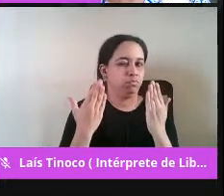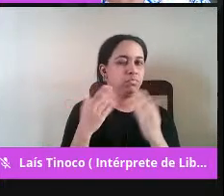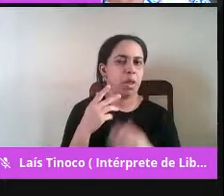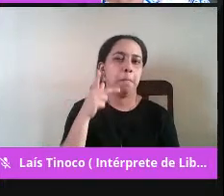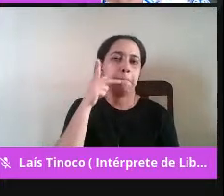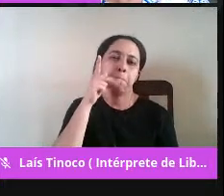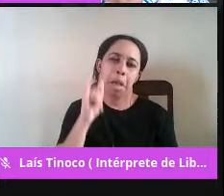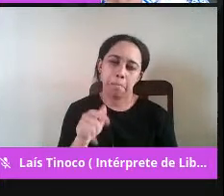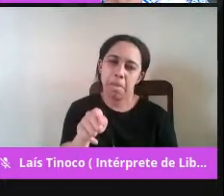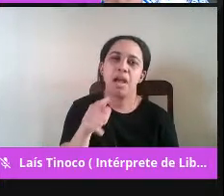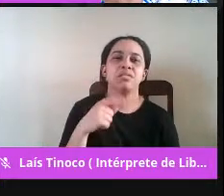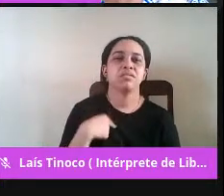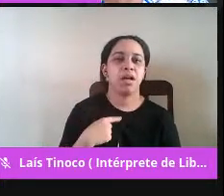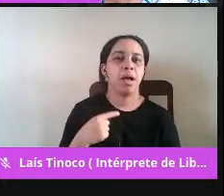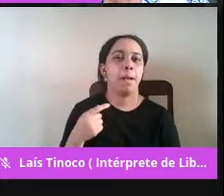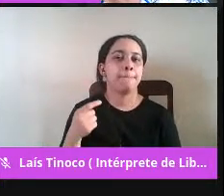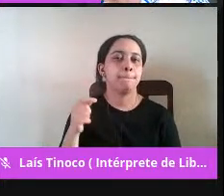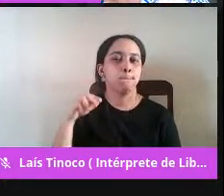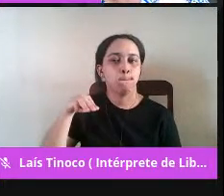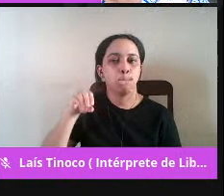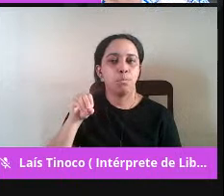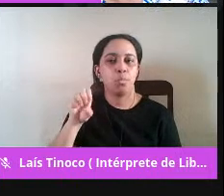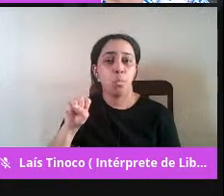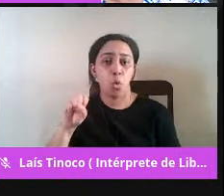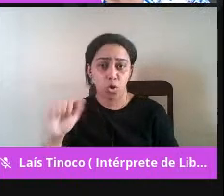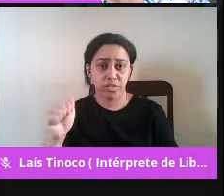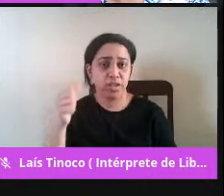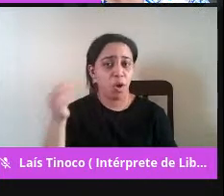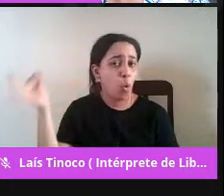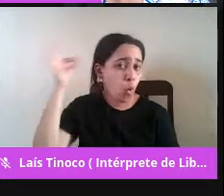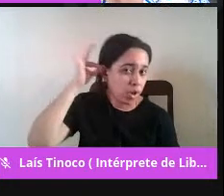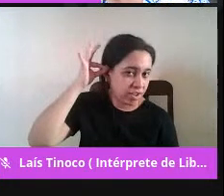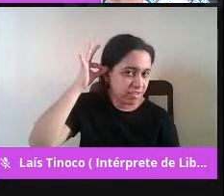moça na orelha, é capaz de fazer uma das dele.